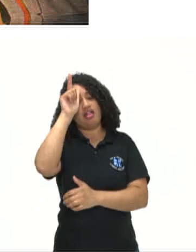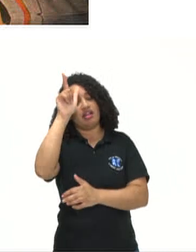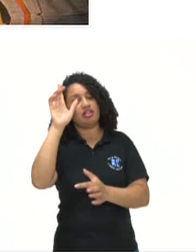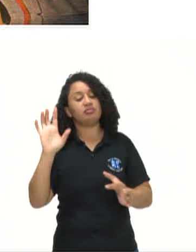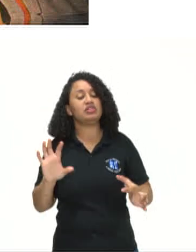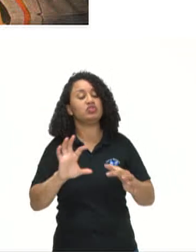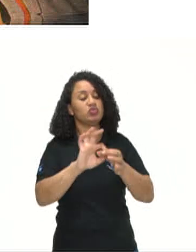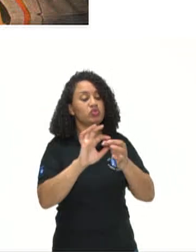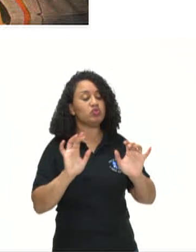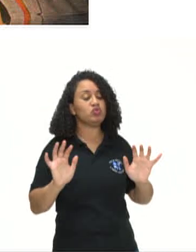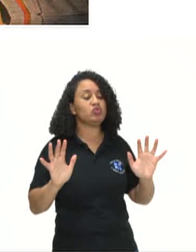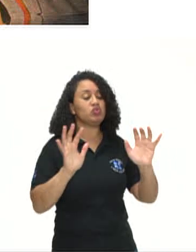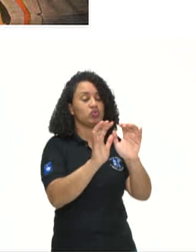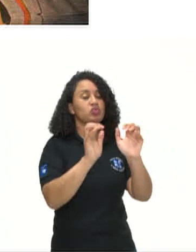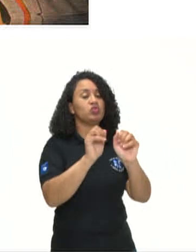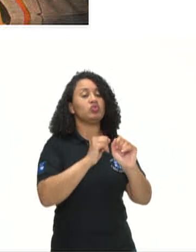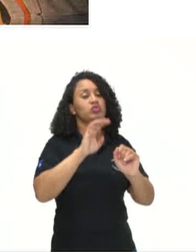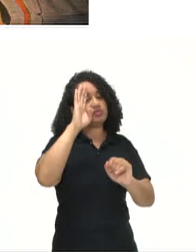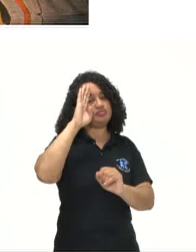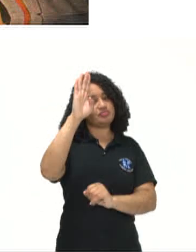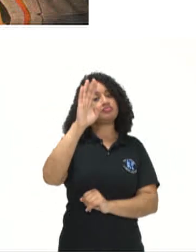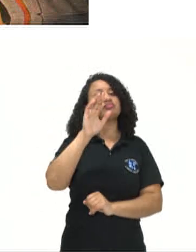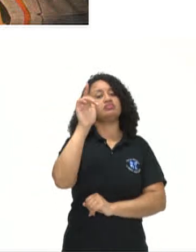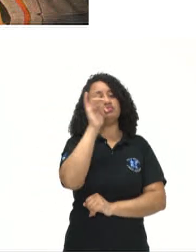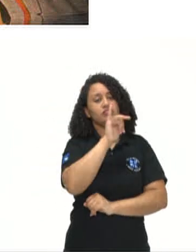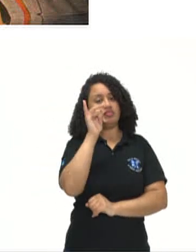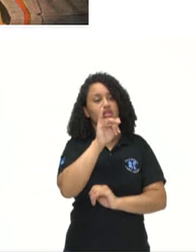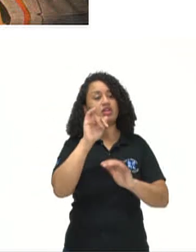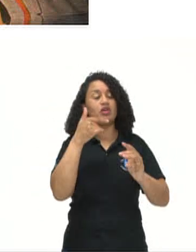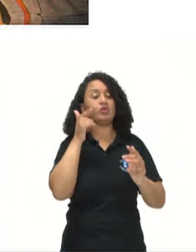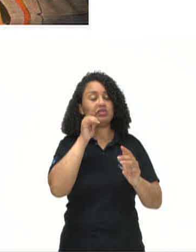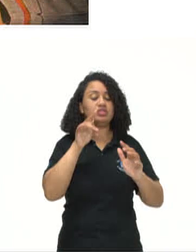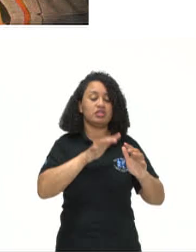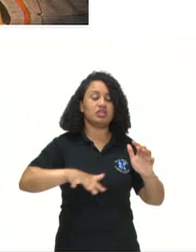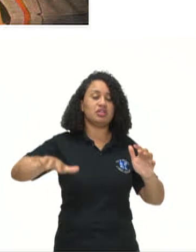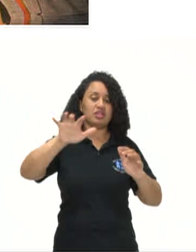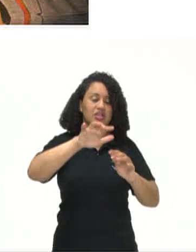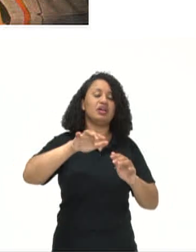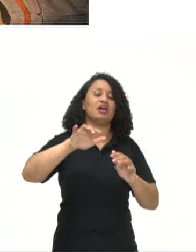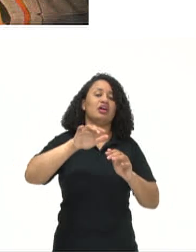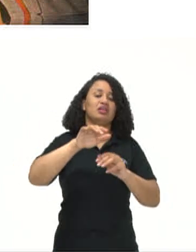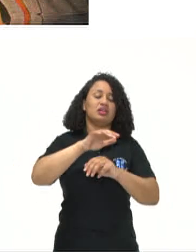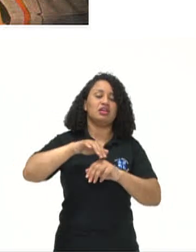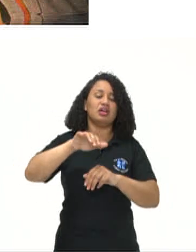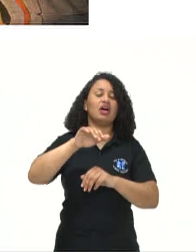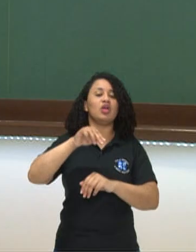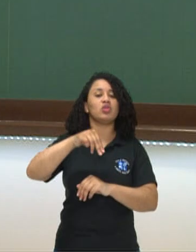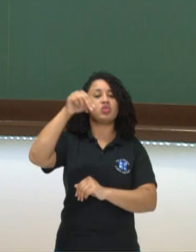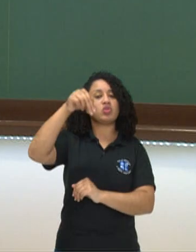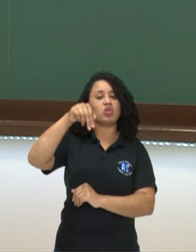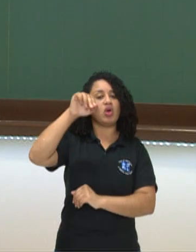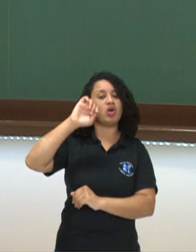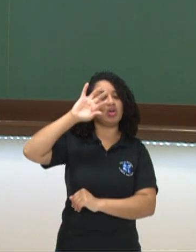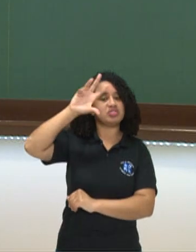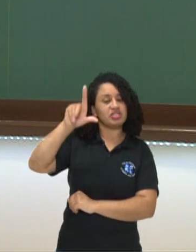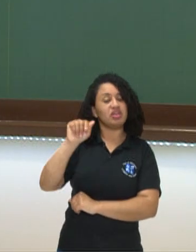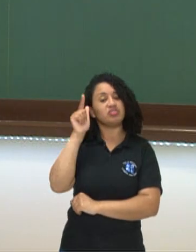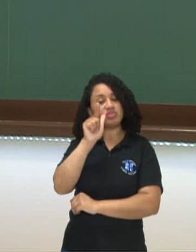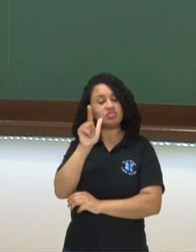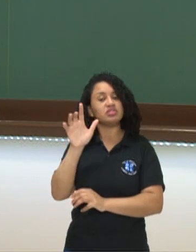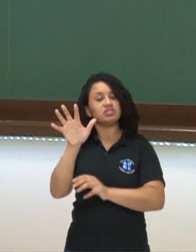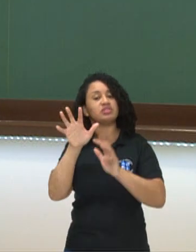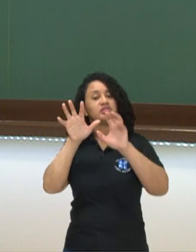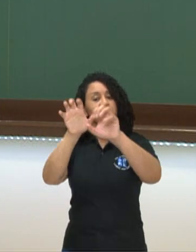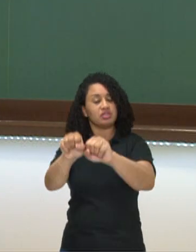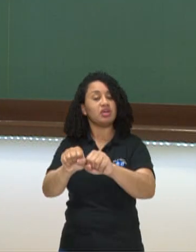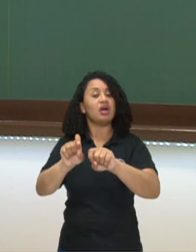ao exército italiano e aí sim, conseguiram dominar a região dos Balcãs e o norte da África. Mas